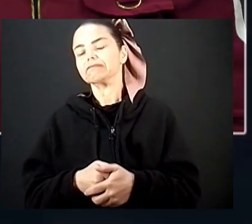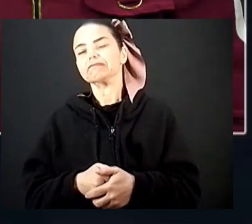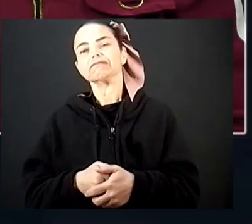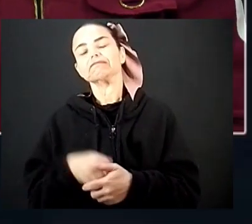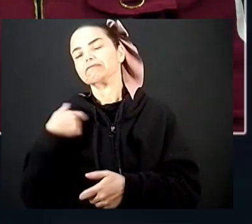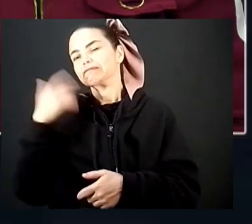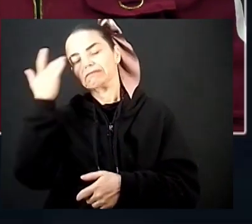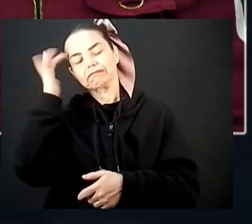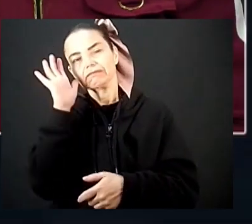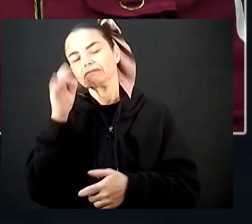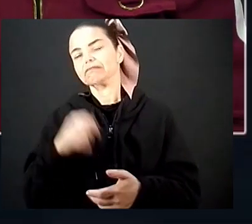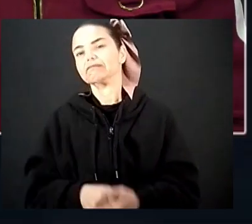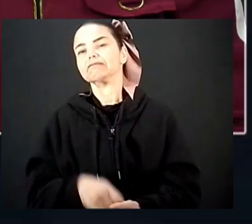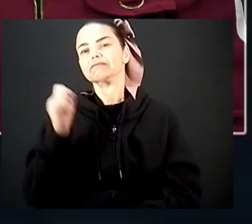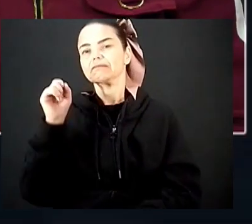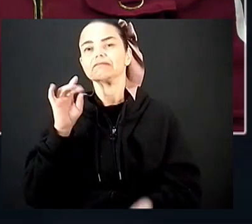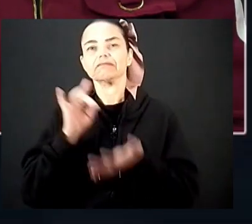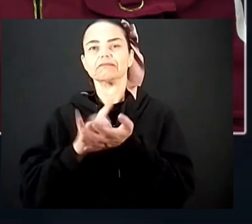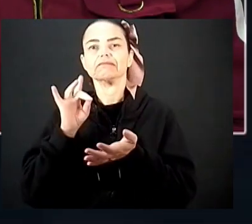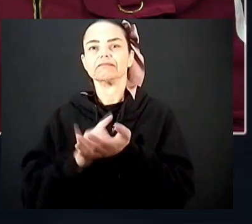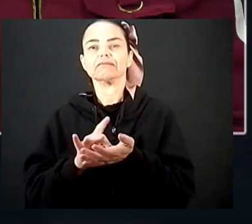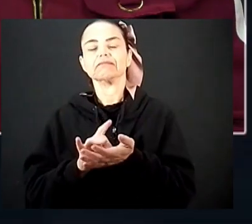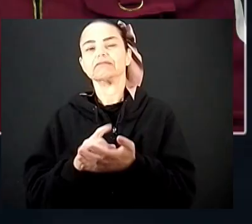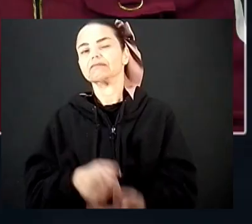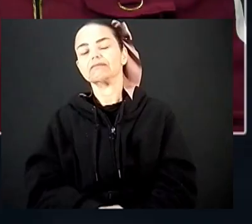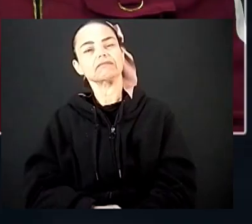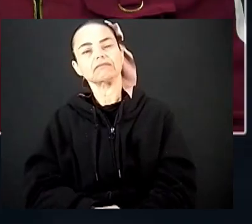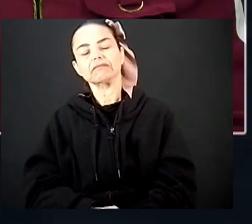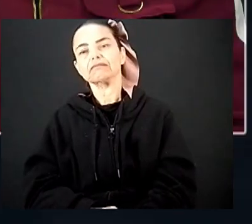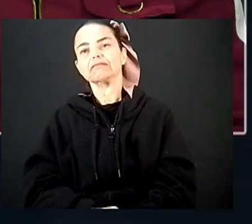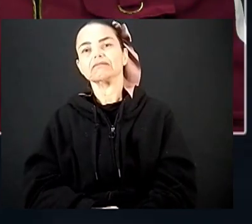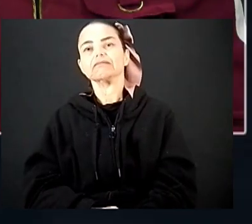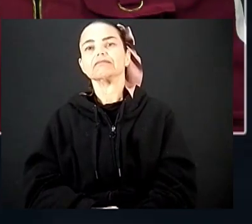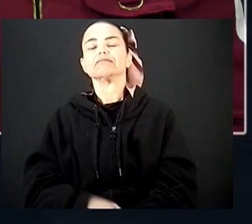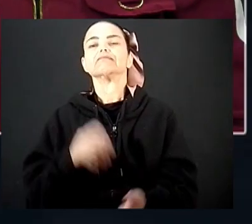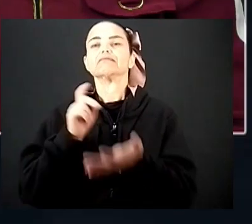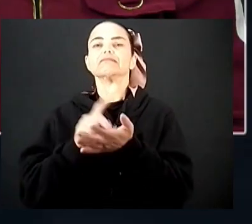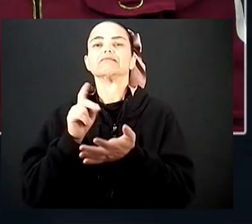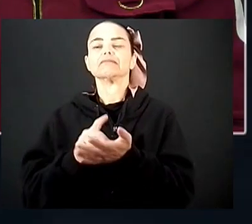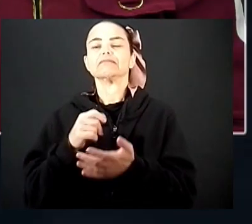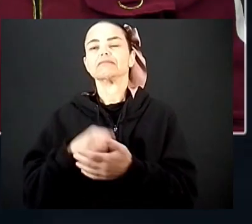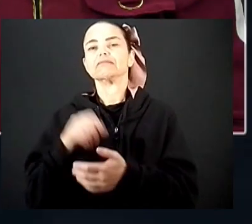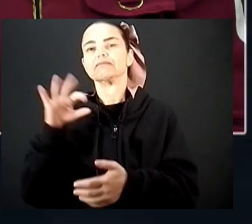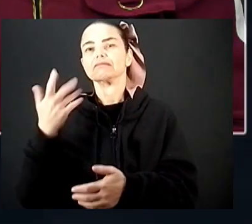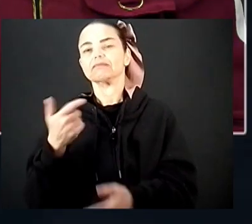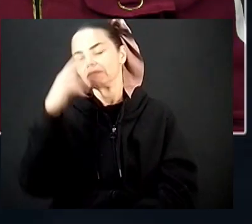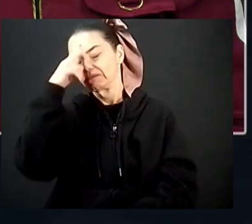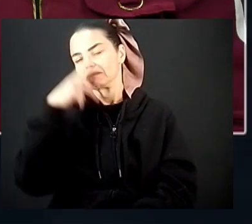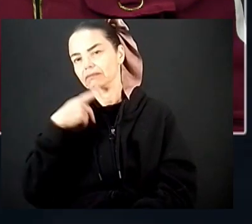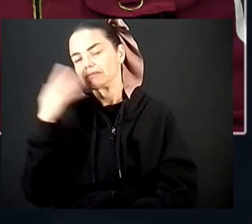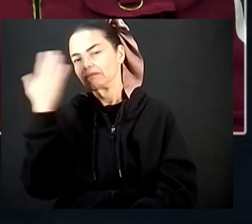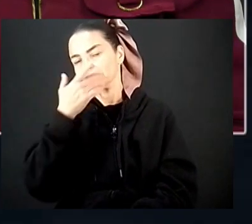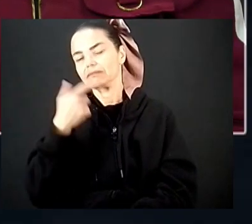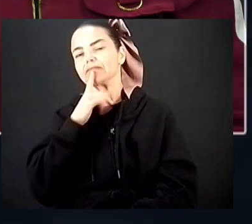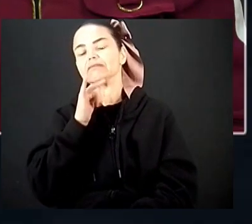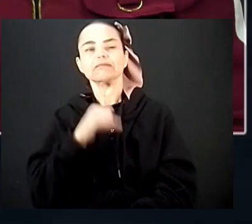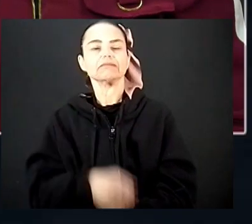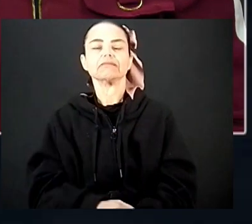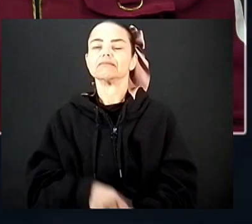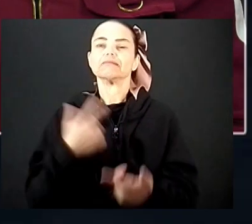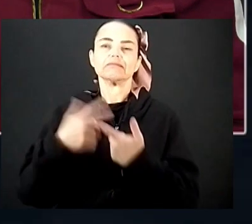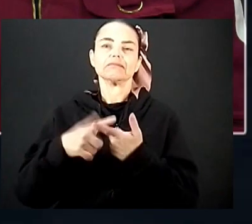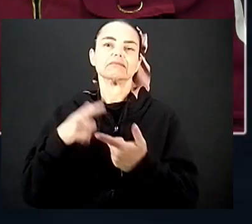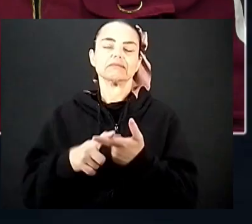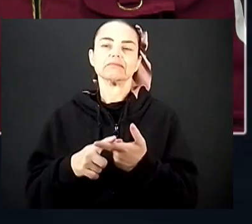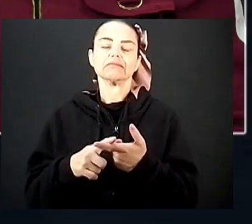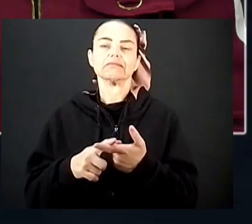mais aquilo que de fato ele quer, o que ele está fazendo é por si ou para provar para os pais que ele é capaz. Por quê? Porque é desse